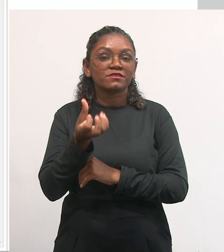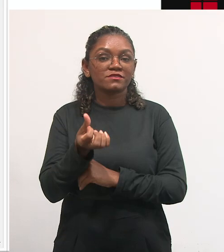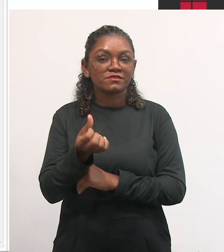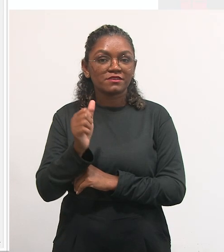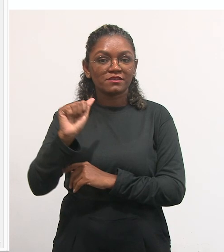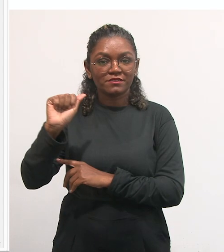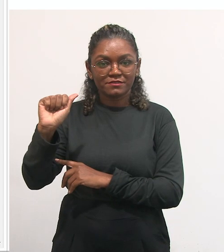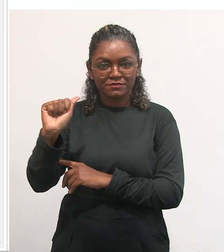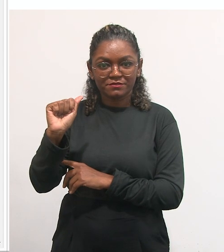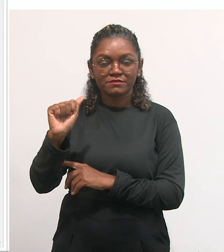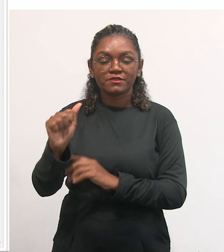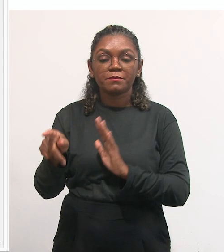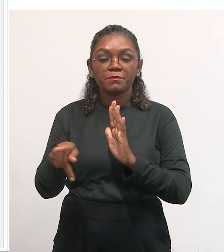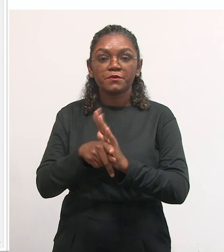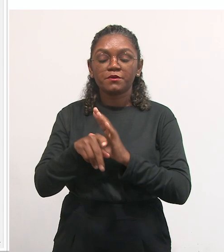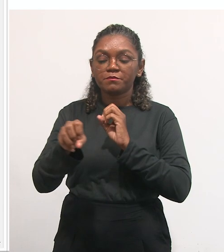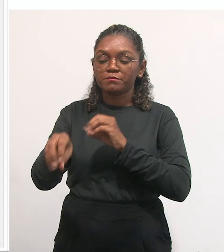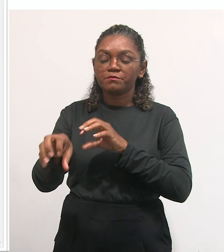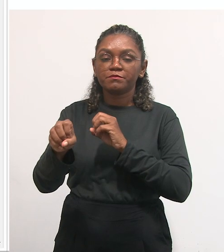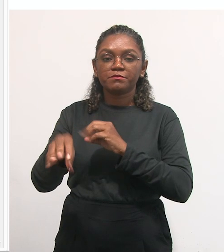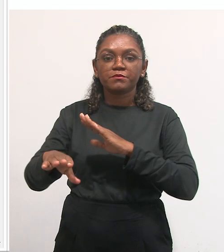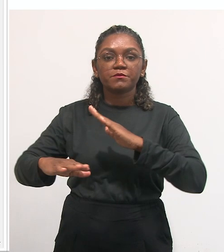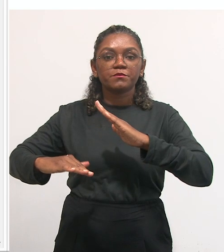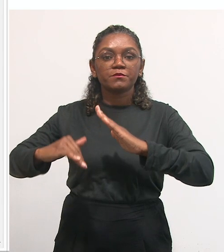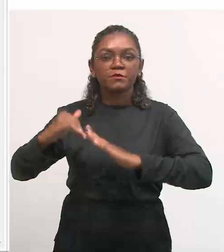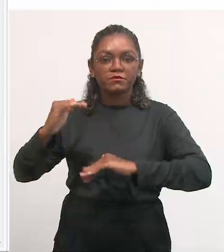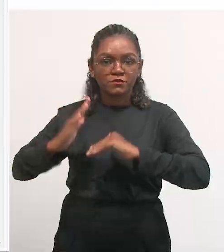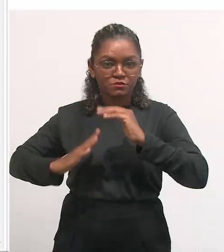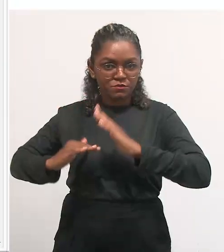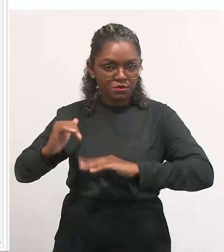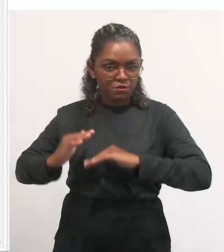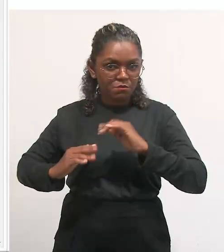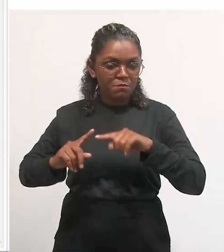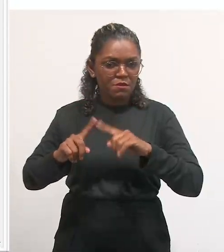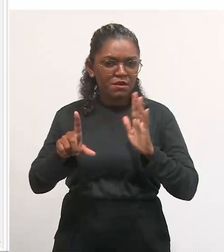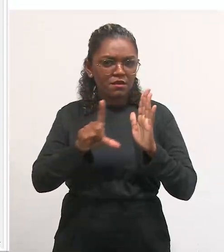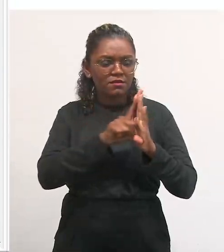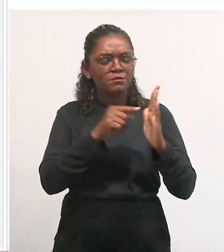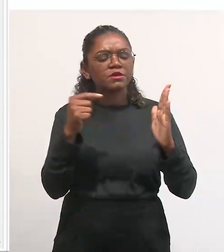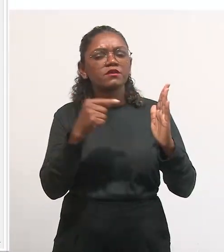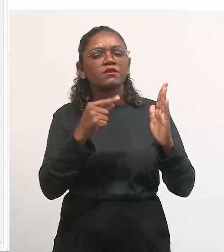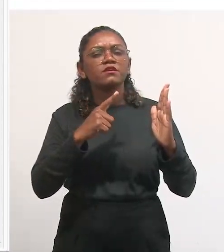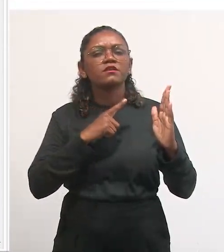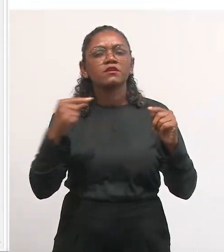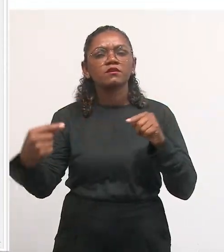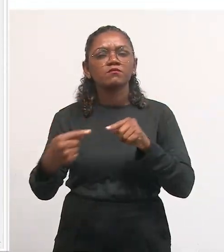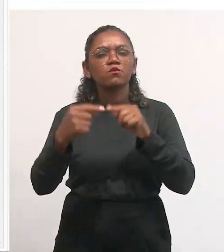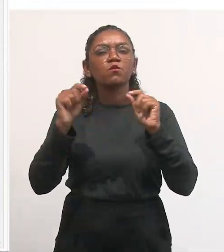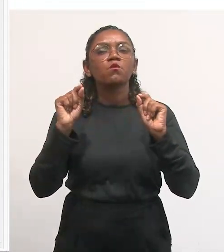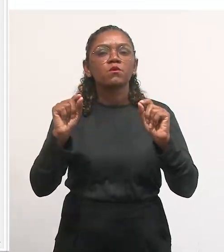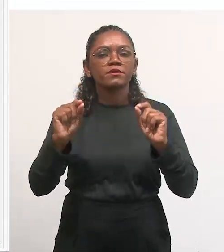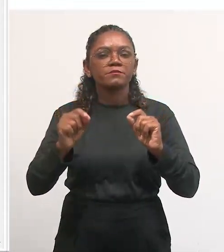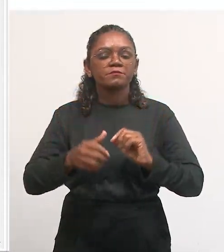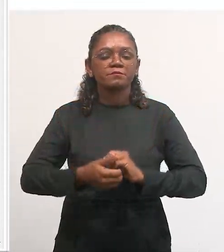a LDB trata sobre a educação profissional? Lá no 36A, então vamos rolar a barra